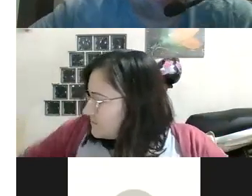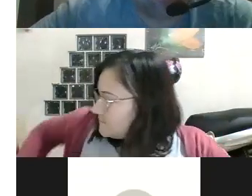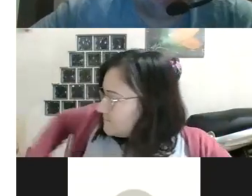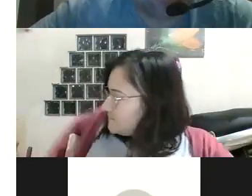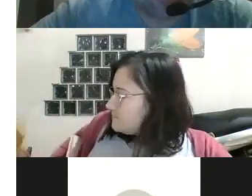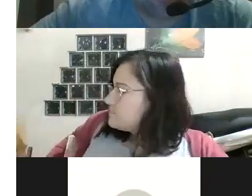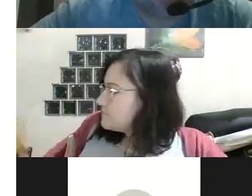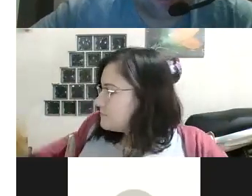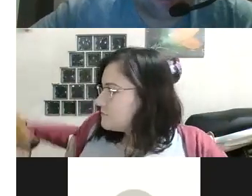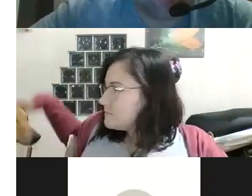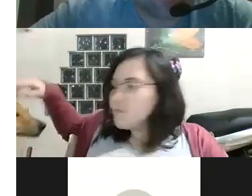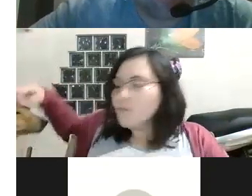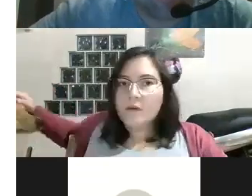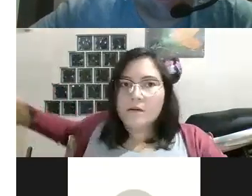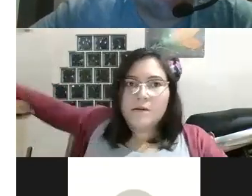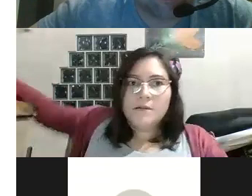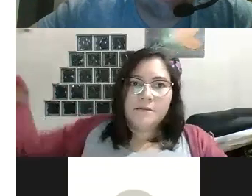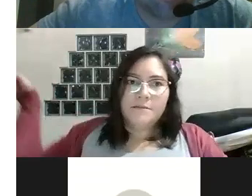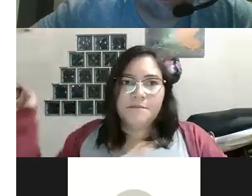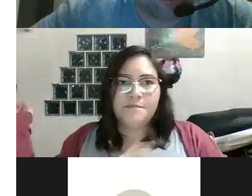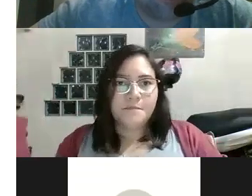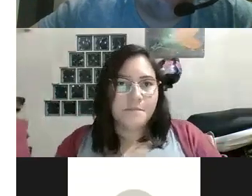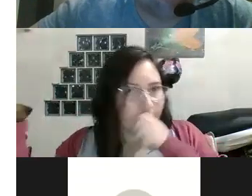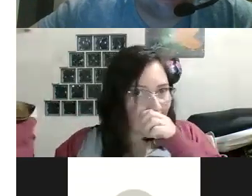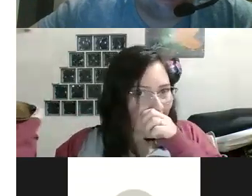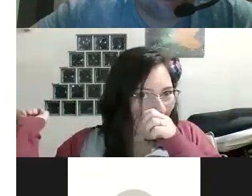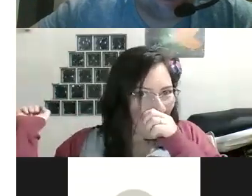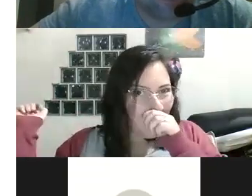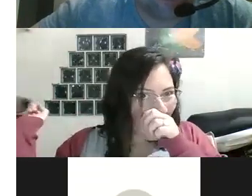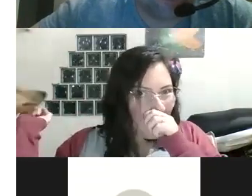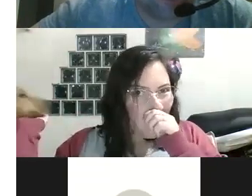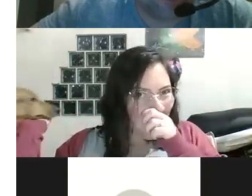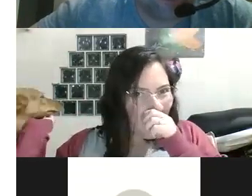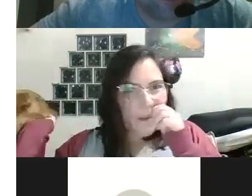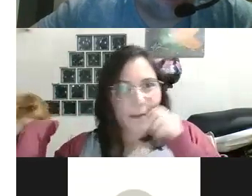É o que aqui nós aprendemos transportar